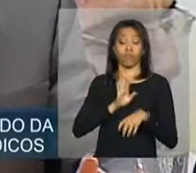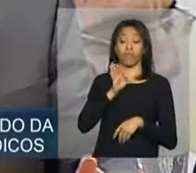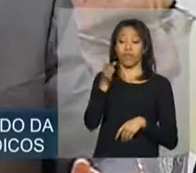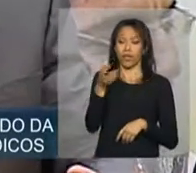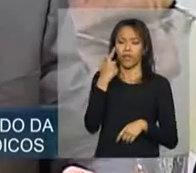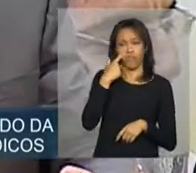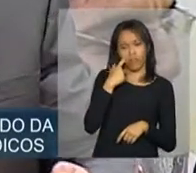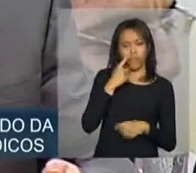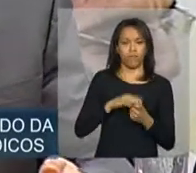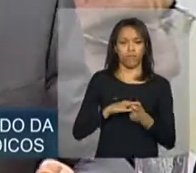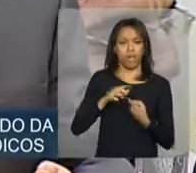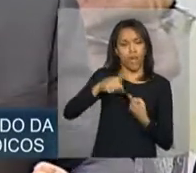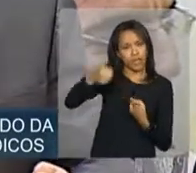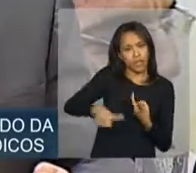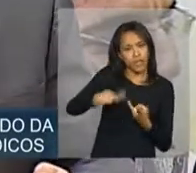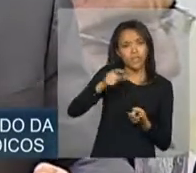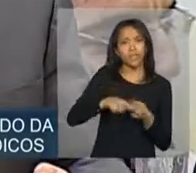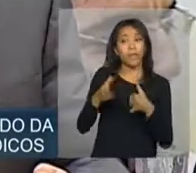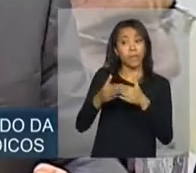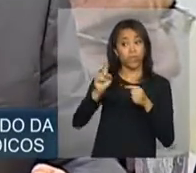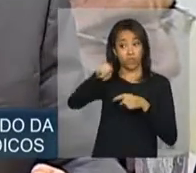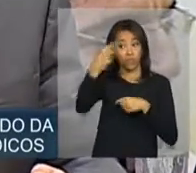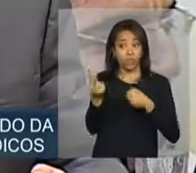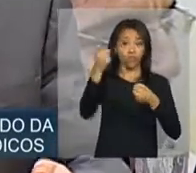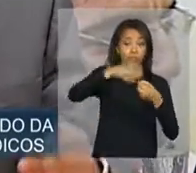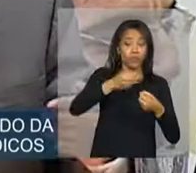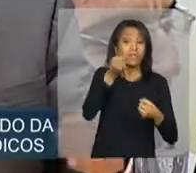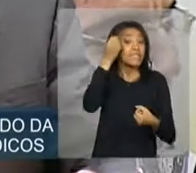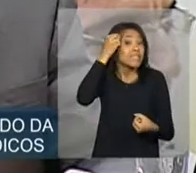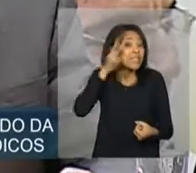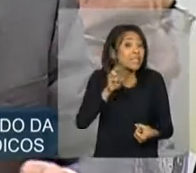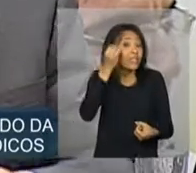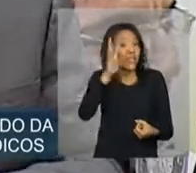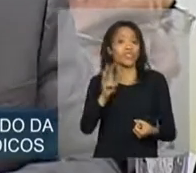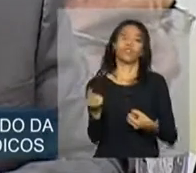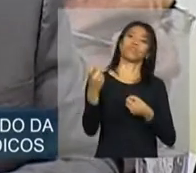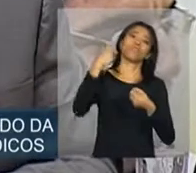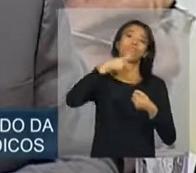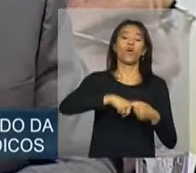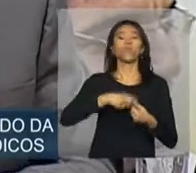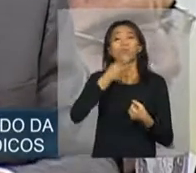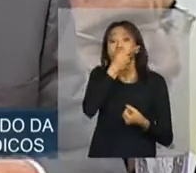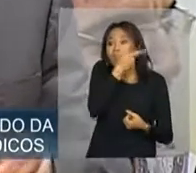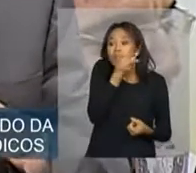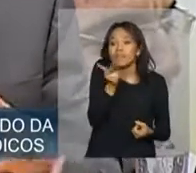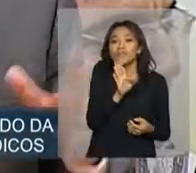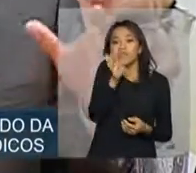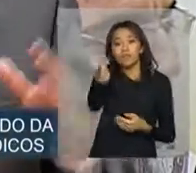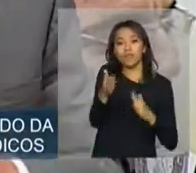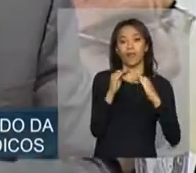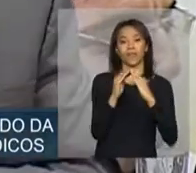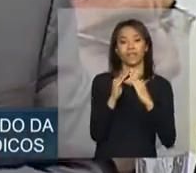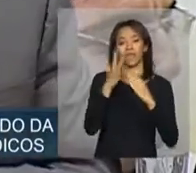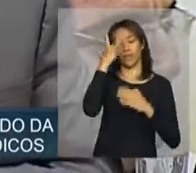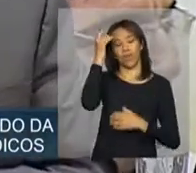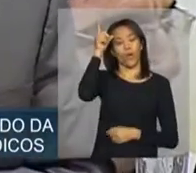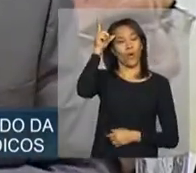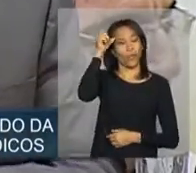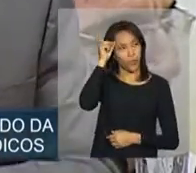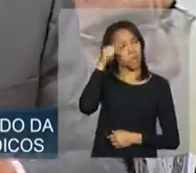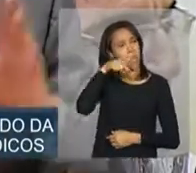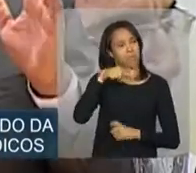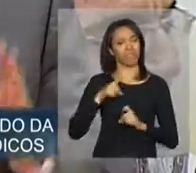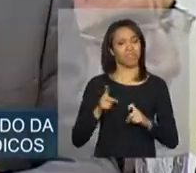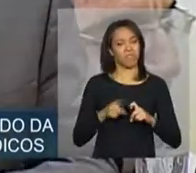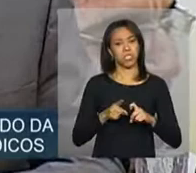avalia essa pessoa pede para retornar daqui a dois três dias né faz avaliação visita a casa dela é a pessoa sai com a sensação lá